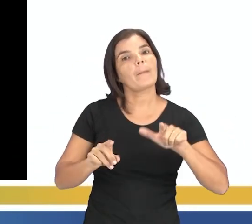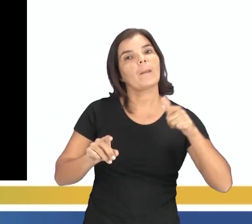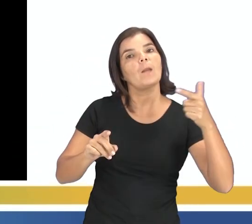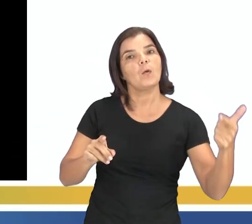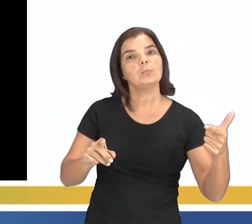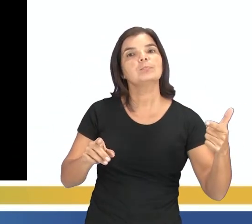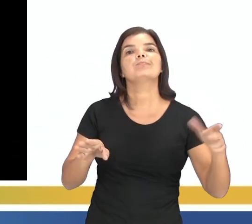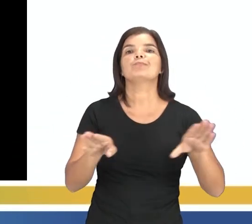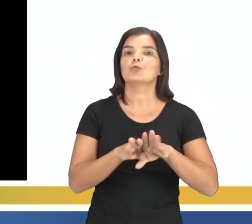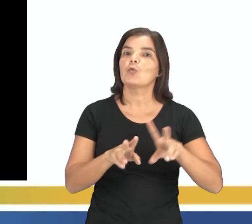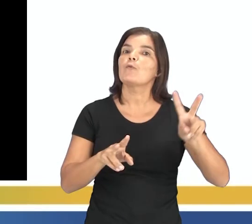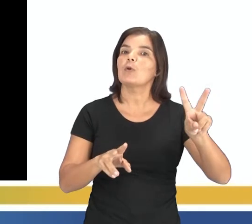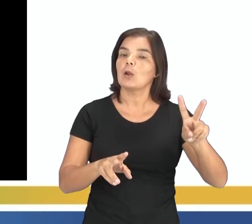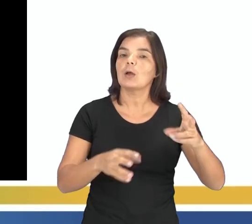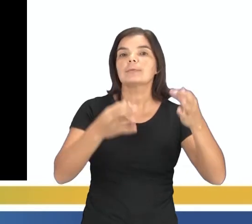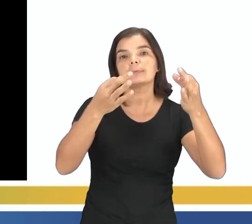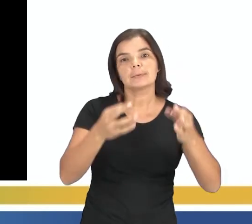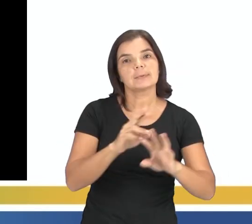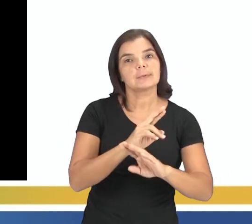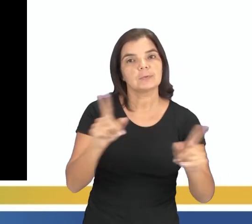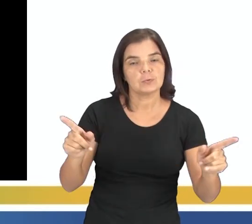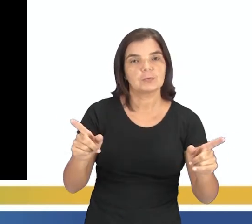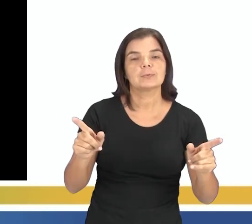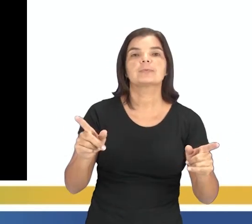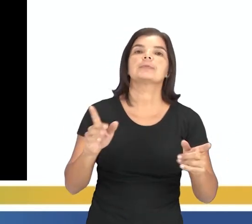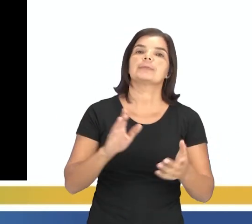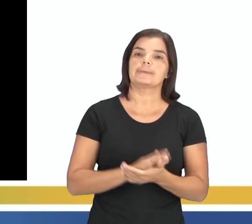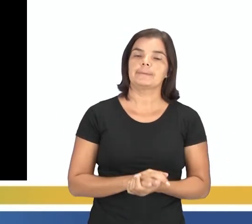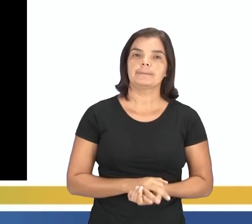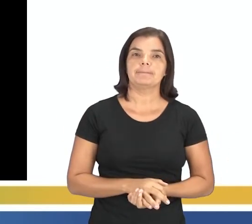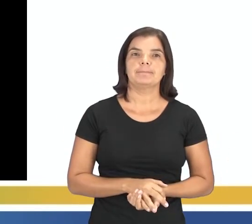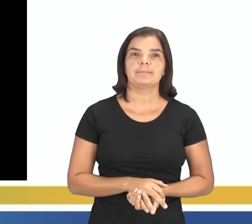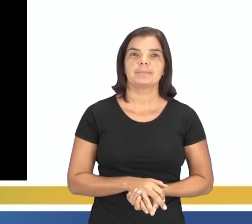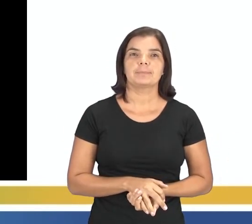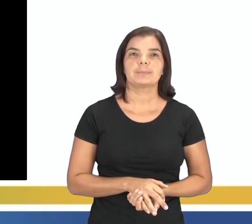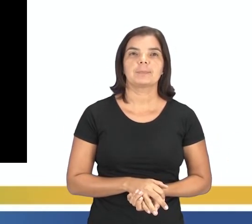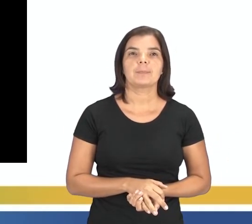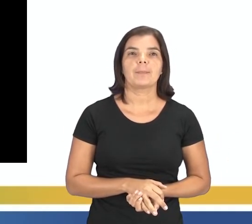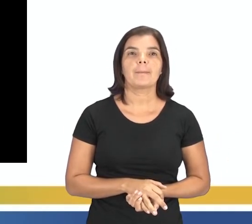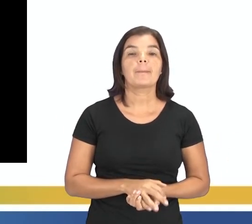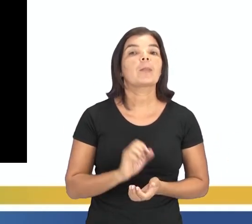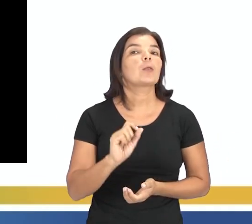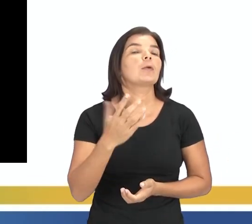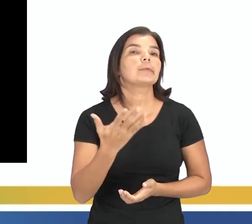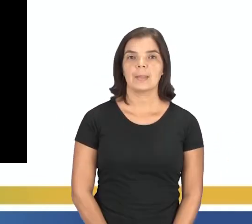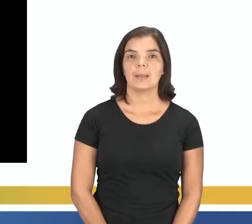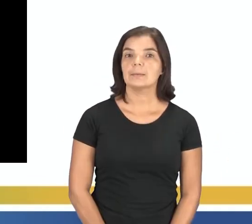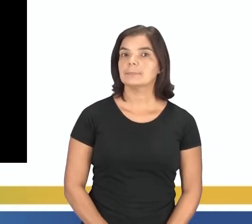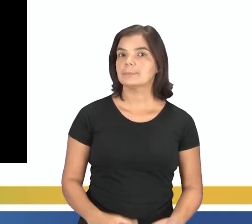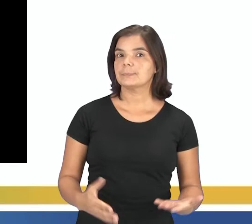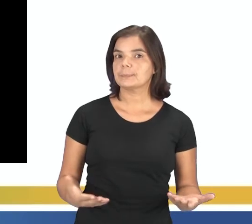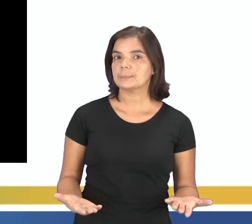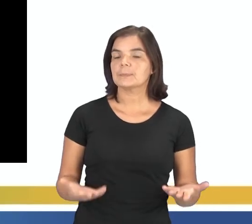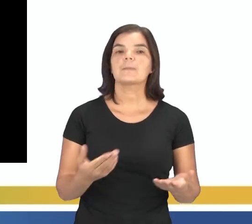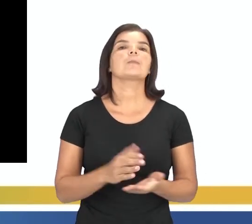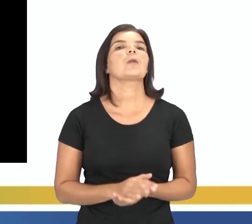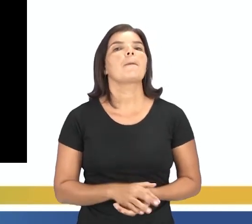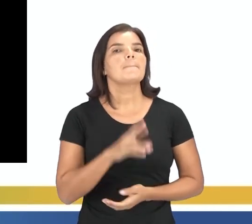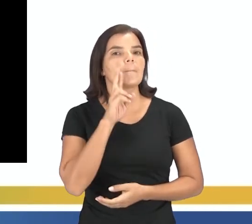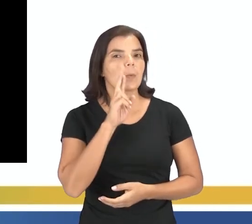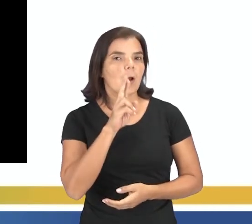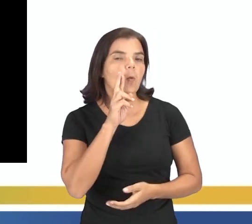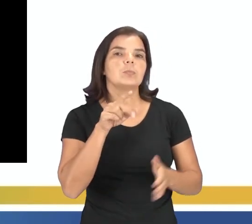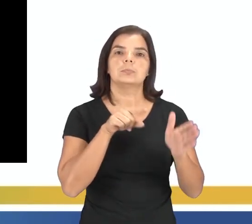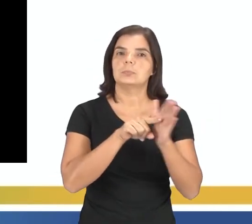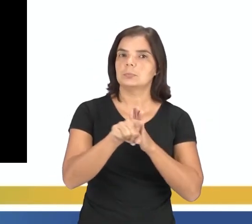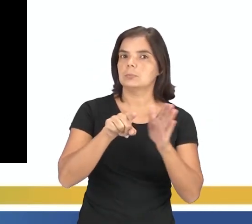outra extremidade também com uma determinada velocidade. O que vai acontecer, pessoal? Então, pessoal, para resolver essa